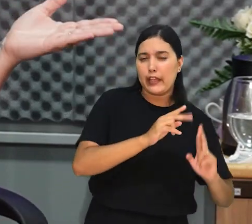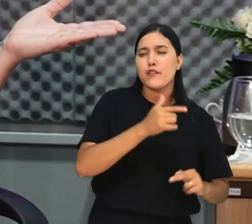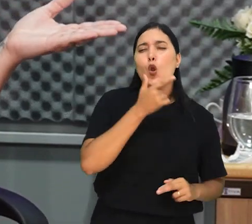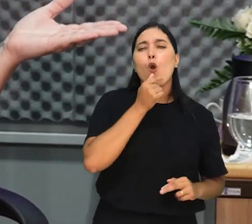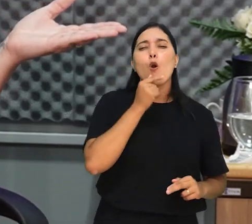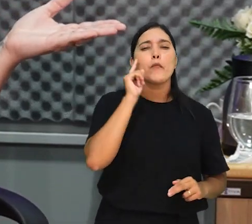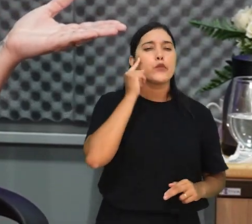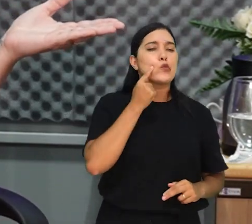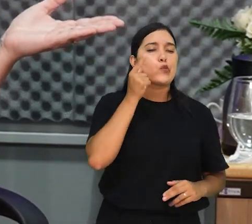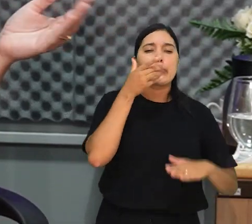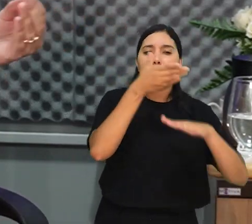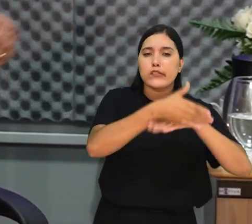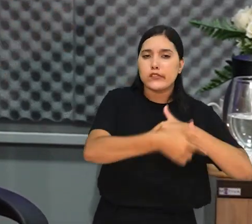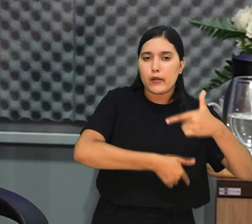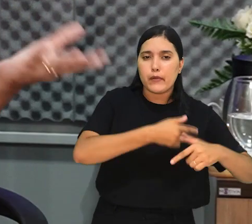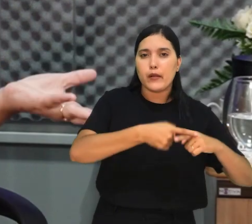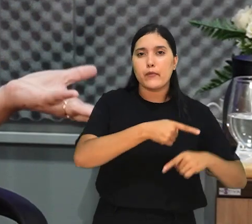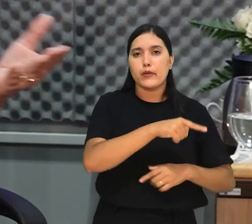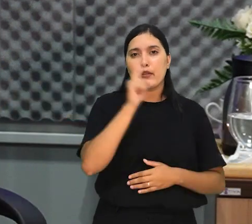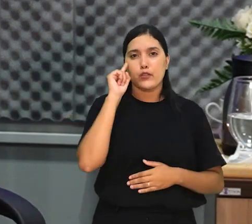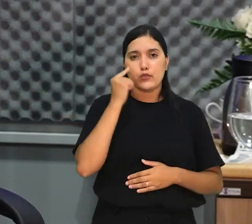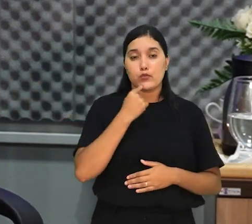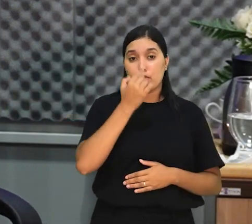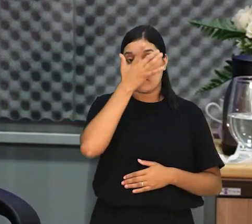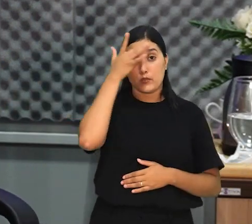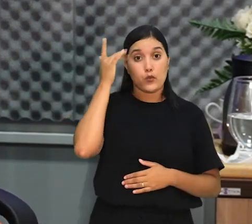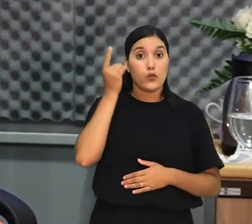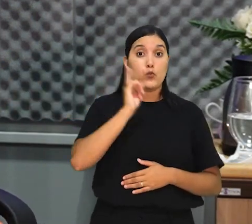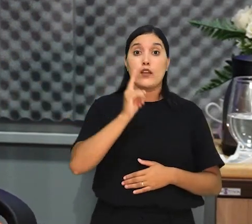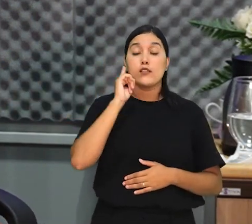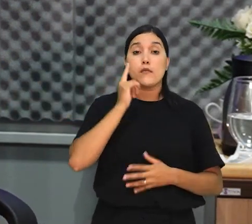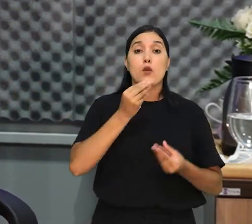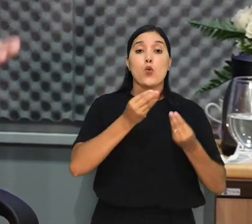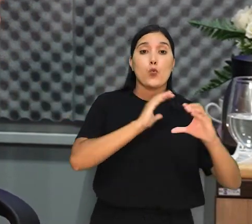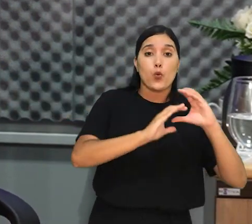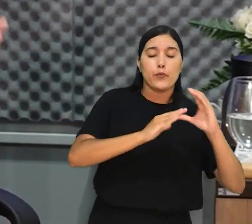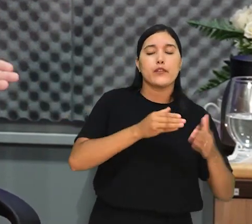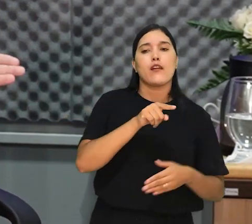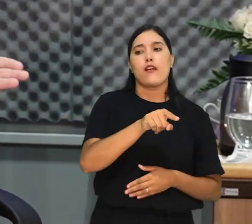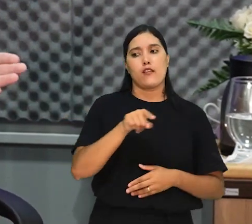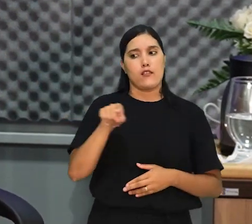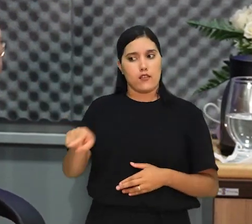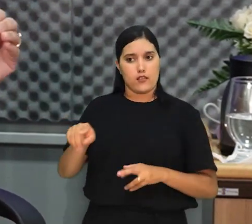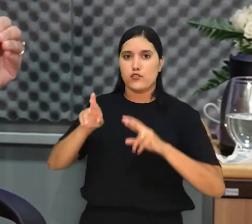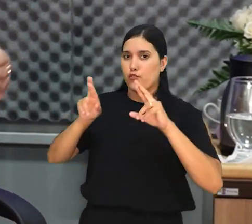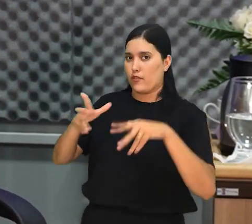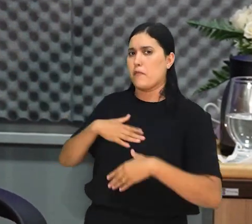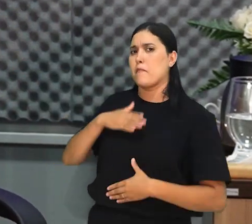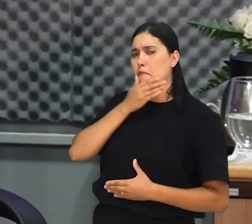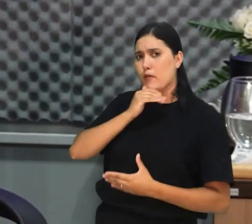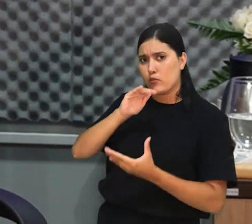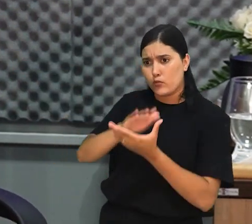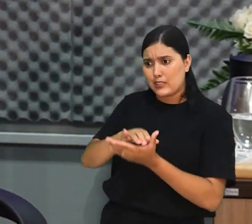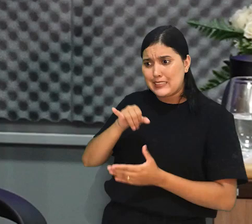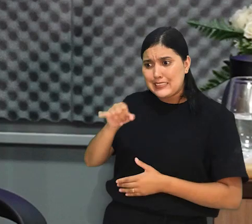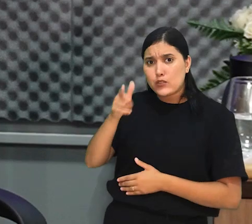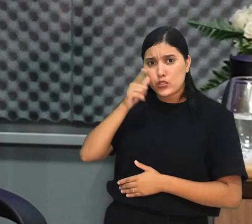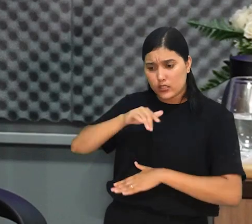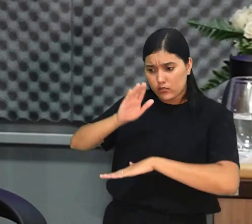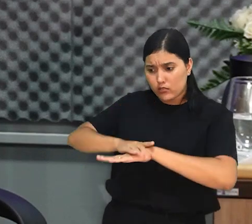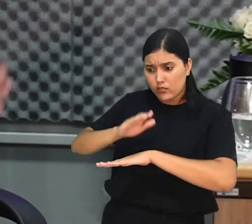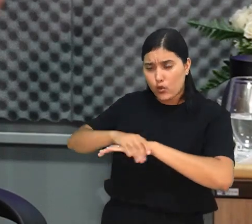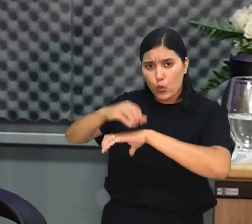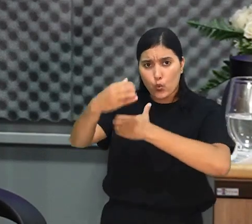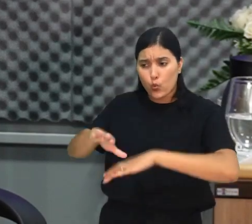não pôde trabalhar porque ele era surdo e as pessoas não iam saber como se comunicar com ele em Libras. Nesse caso, não. Meu esposo, se ele pudesse prestar